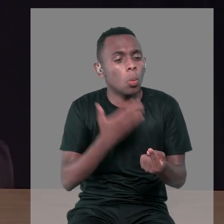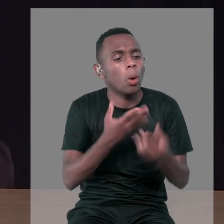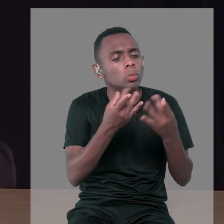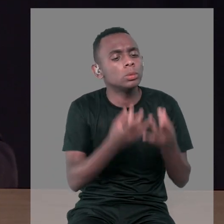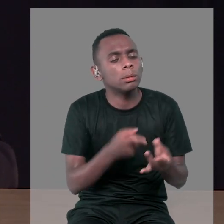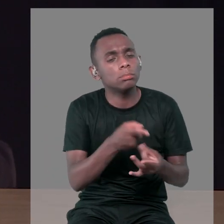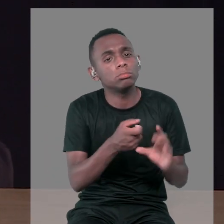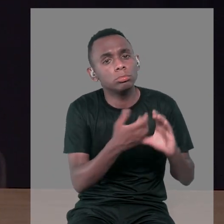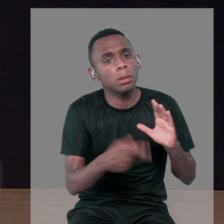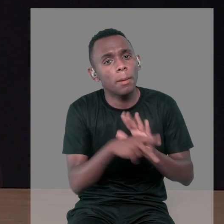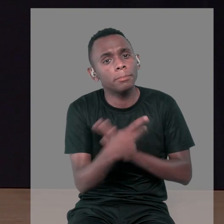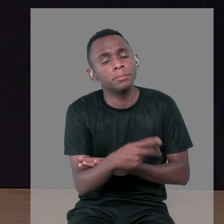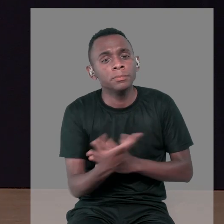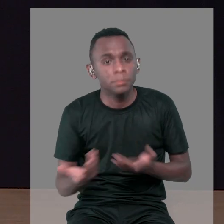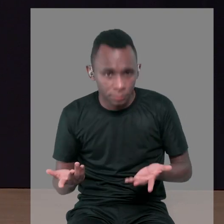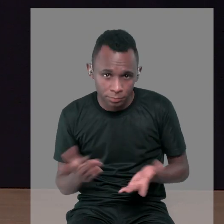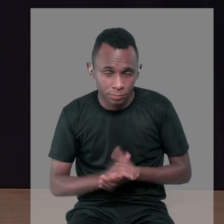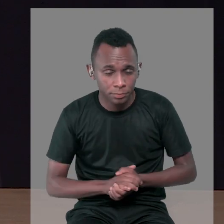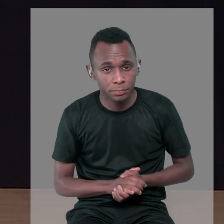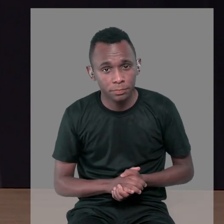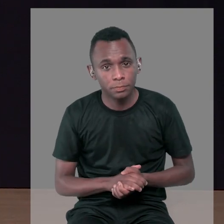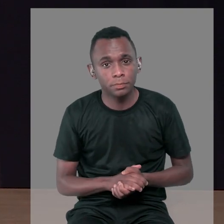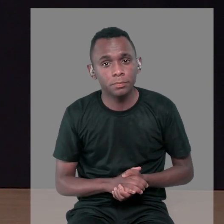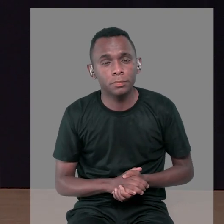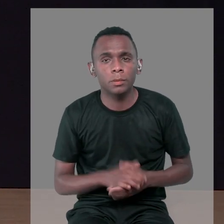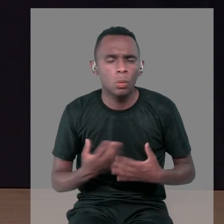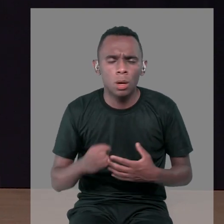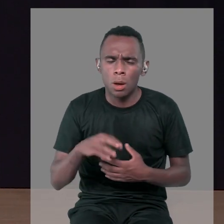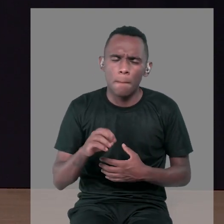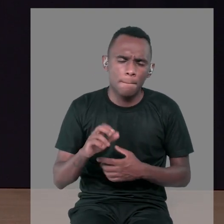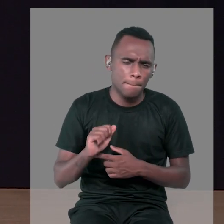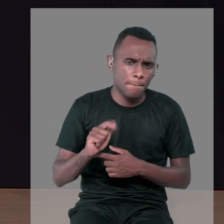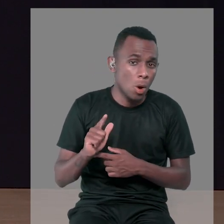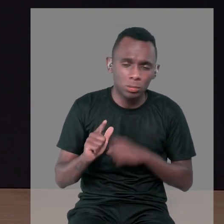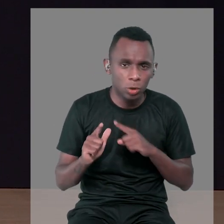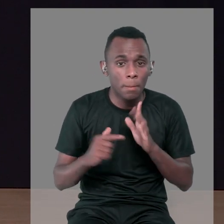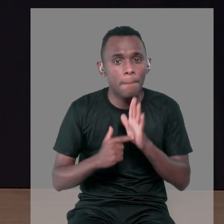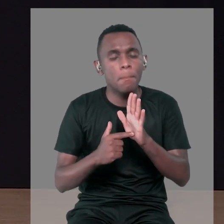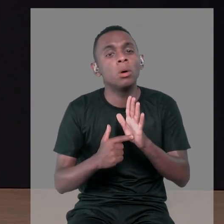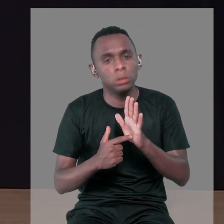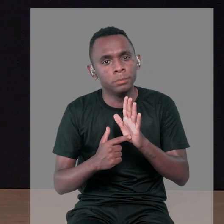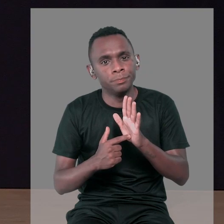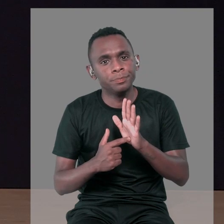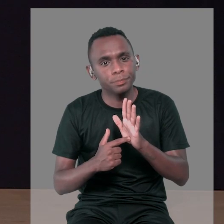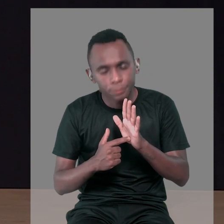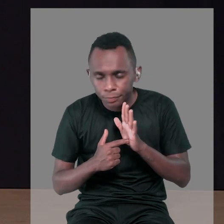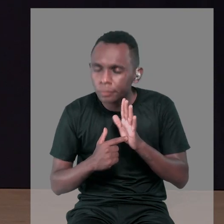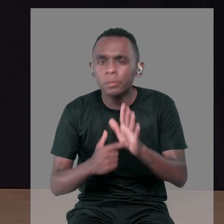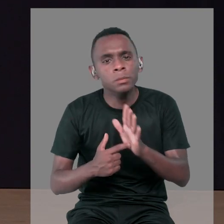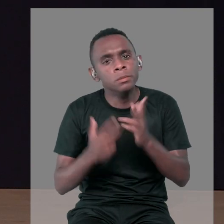faz? Né? Não é a de um moralista, mas ele dá uma imagem. Ele fala a guerra é um inferno.